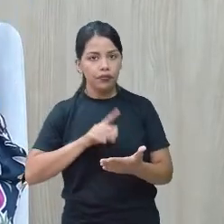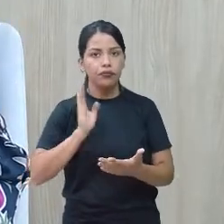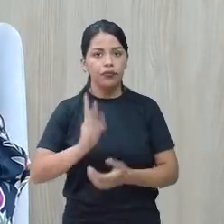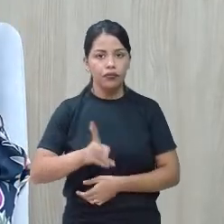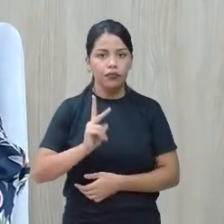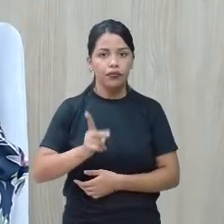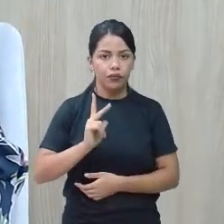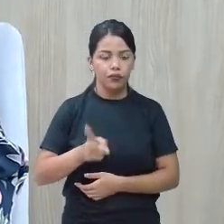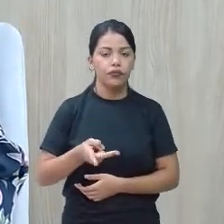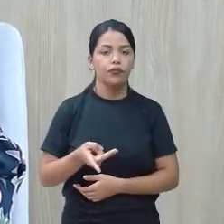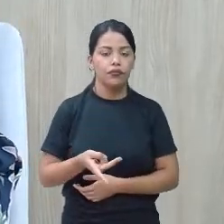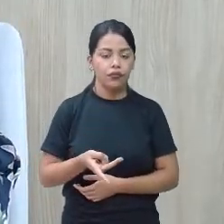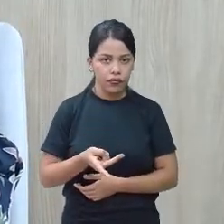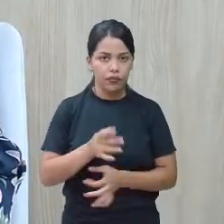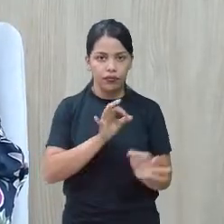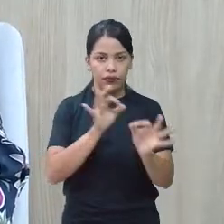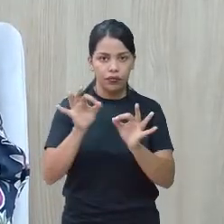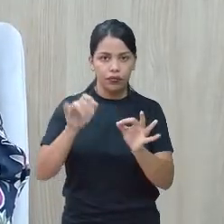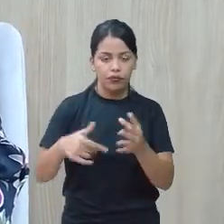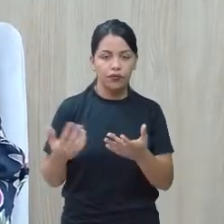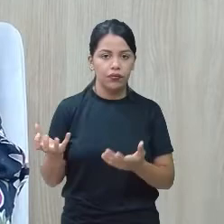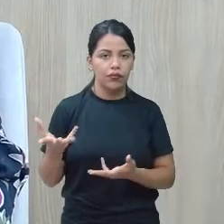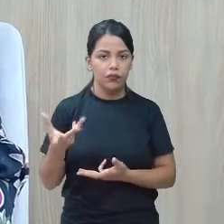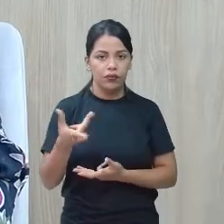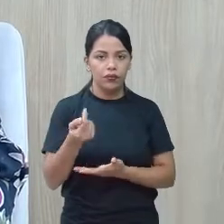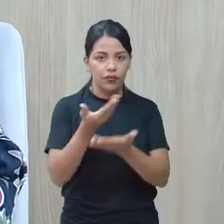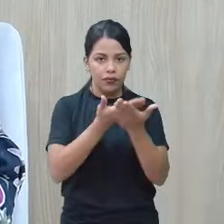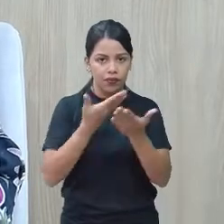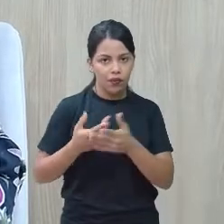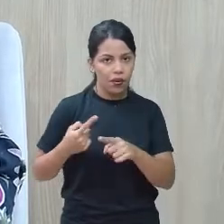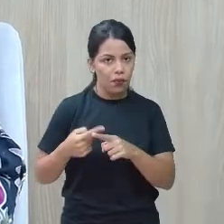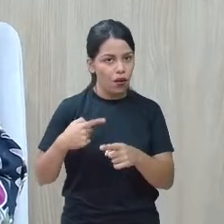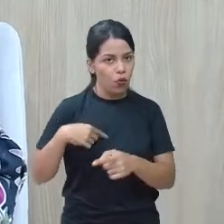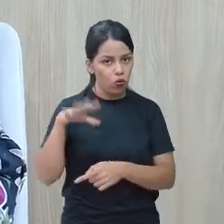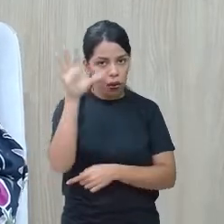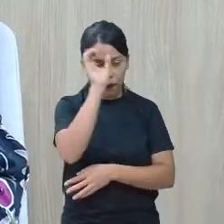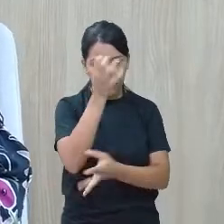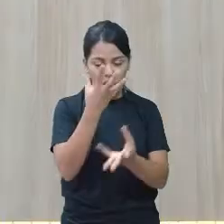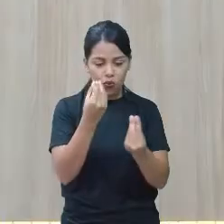continuem assistindo essa maravilhosa aula, porque eu mesma estou aqui aprendendo horrores.